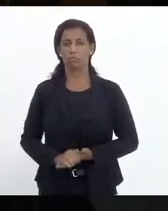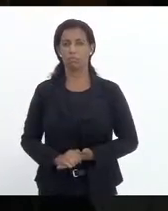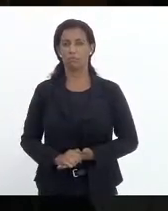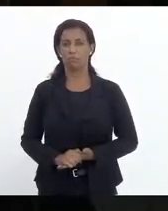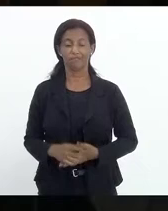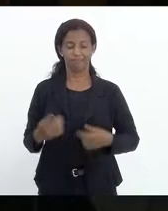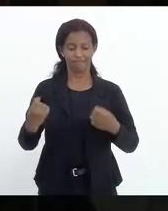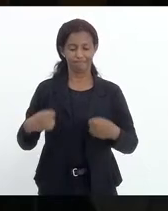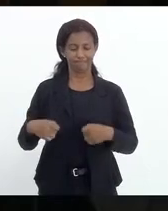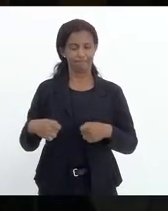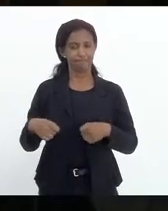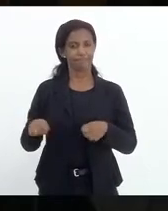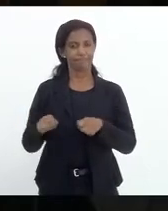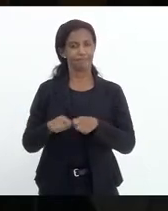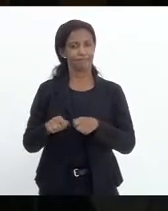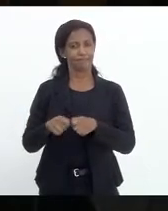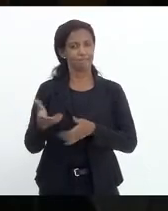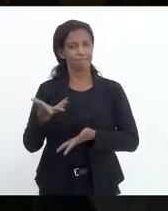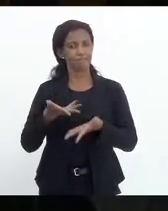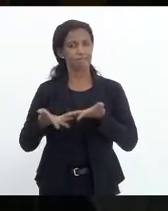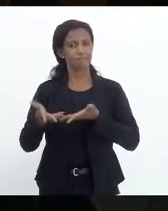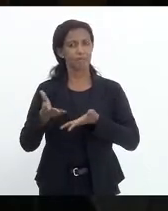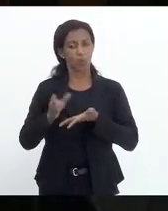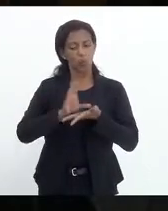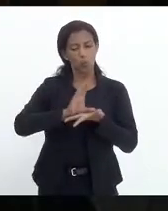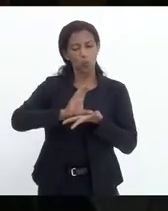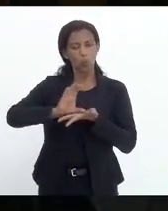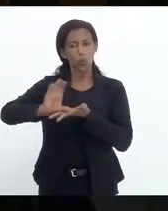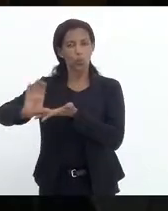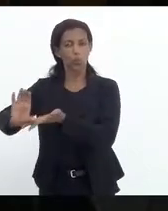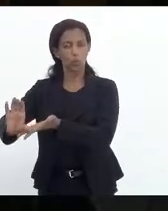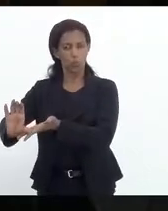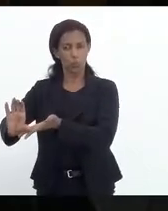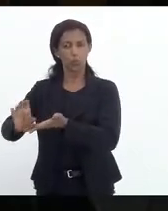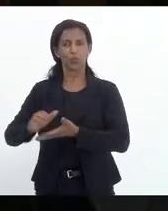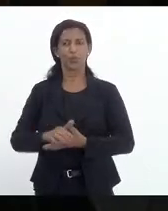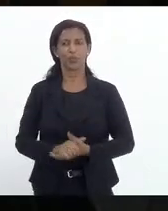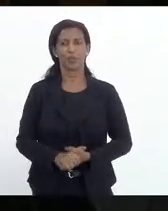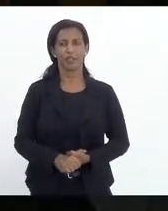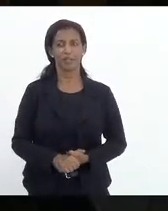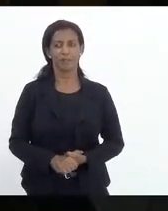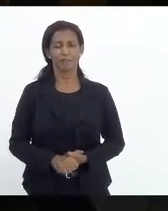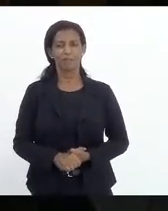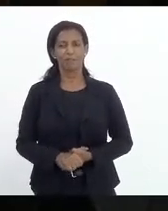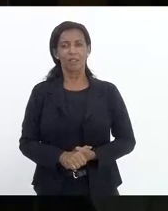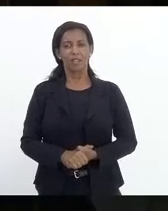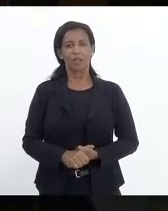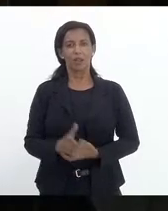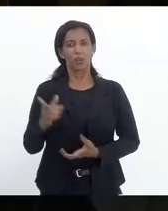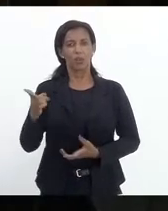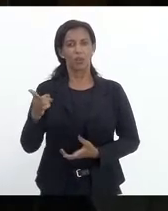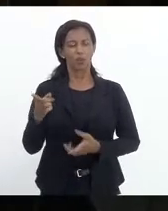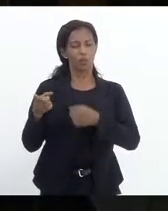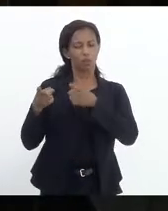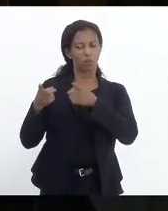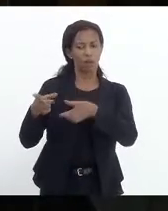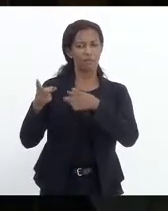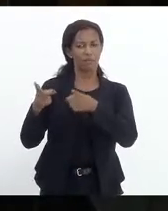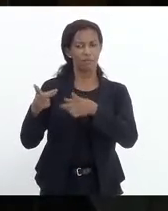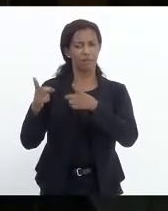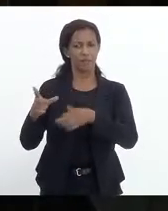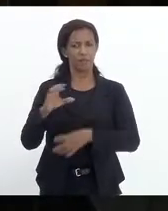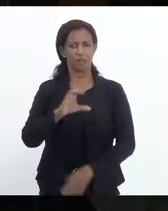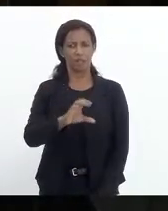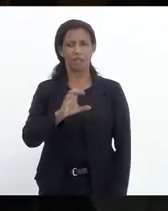fazer com recursos oriundos da concessão da Cedae a iniciativa